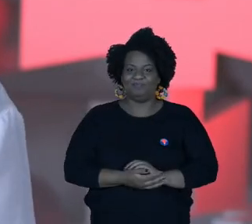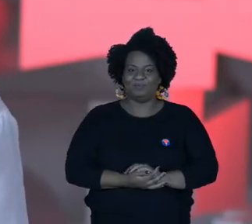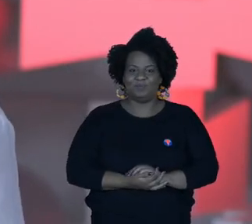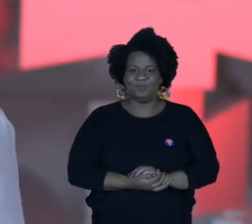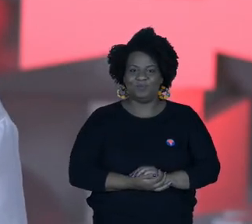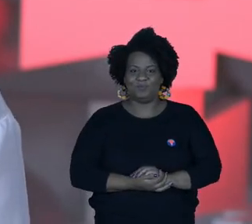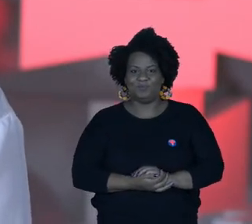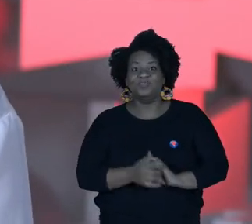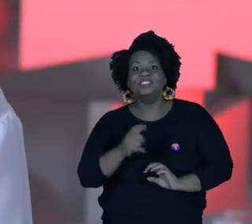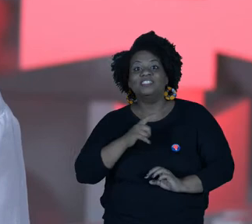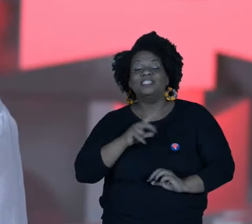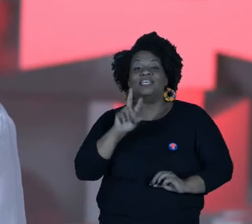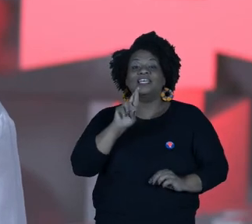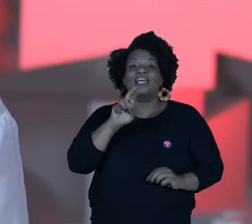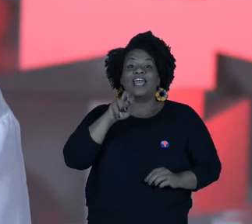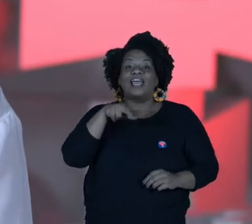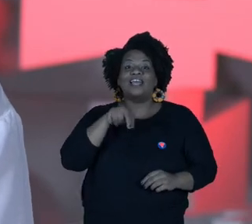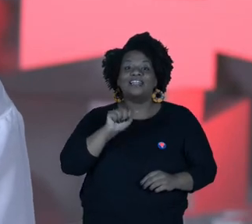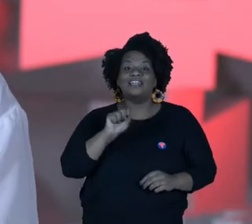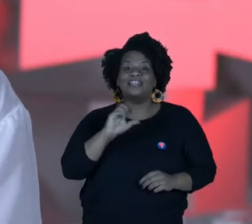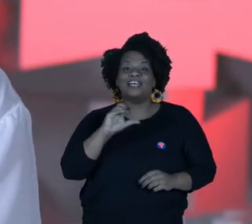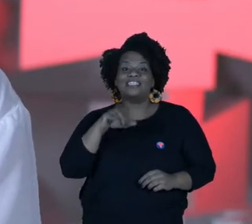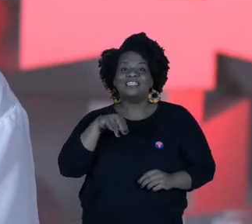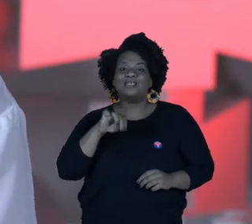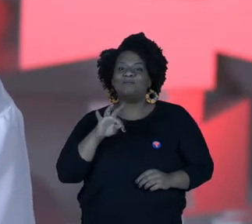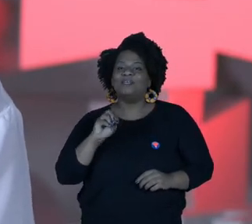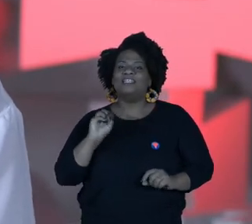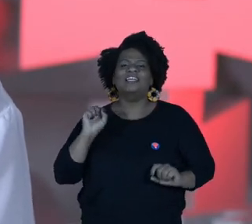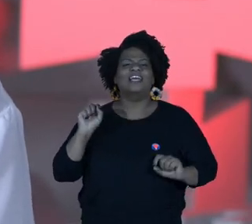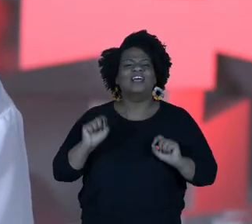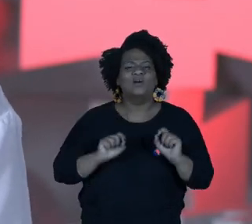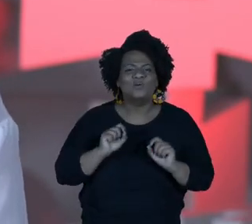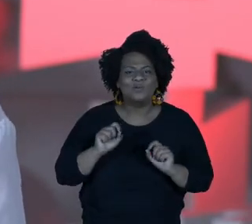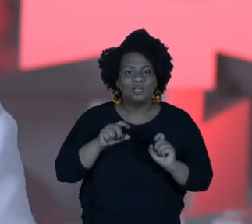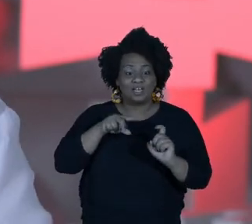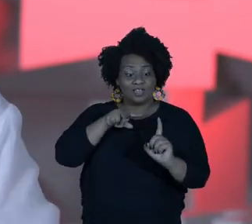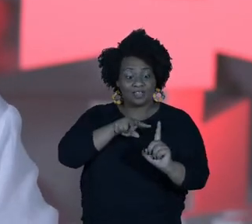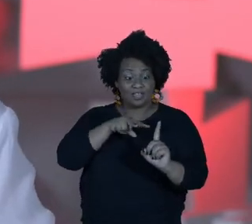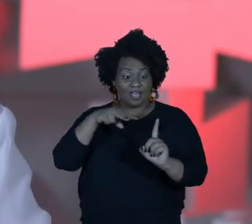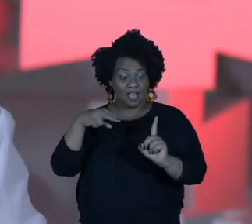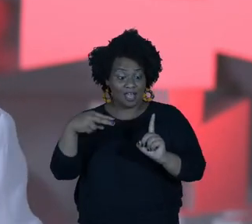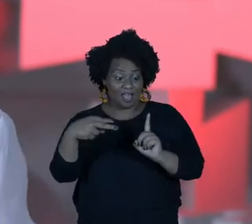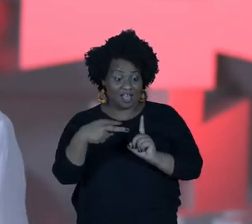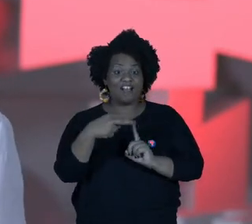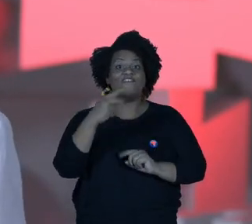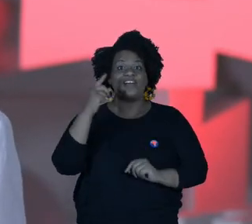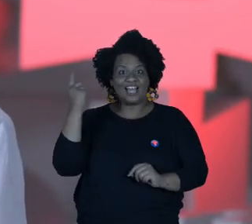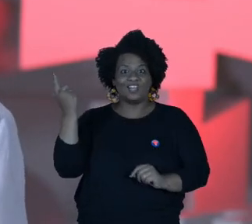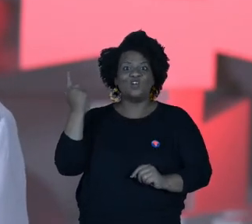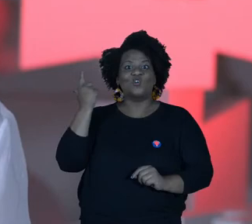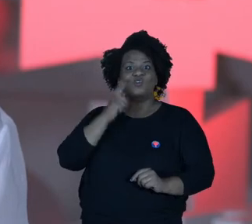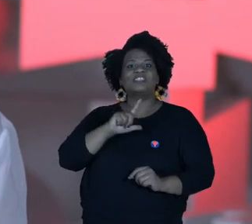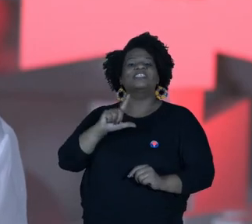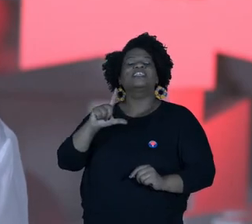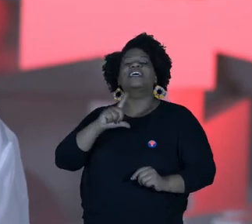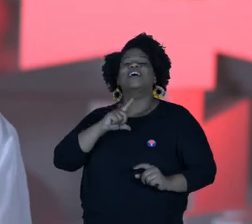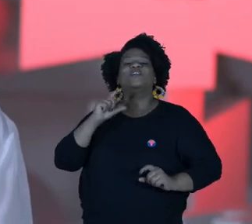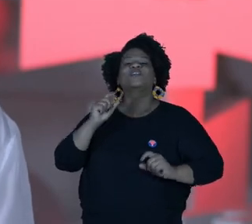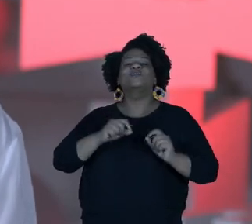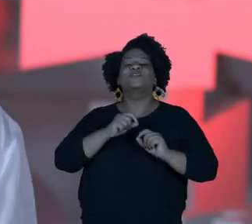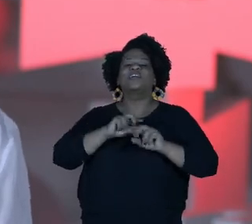E no Renascimento, então, essa perspectiva ela vai ganhar uma